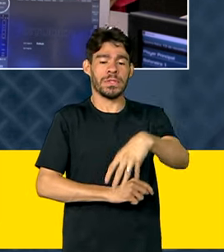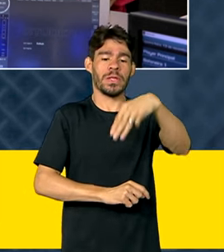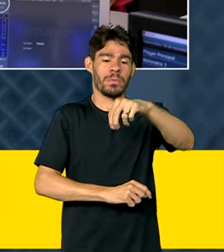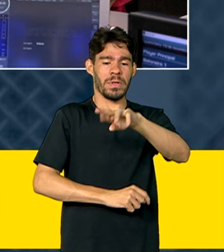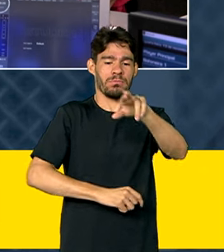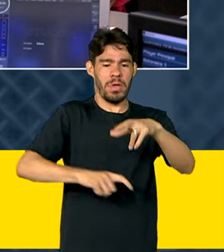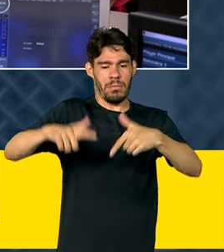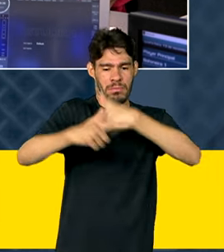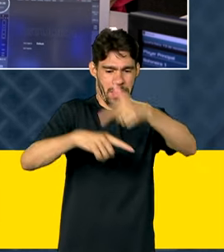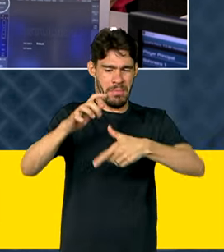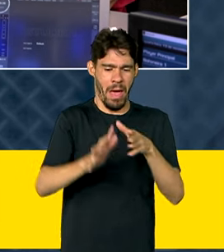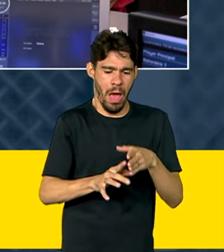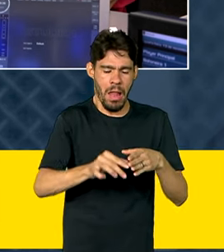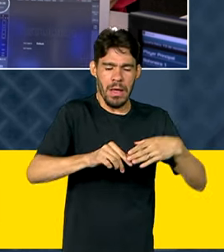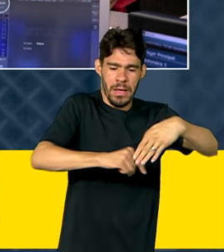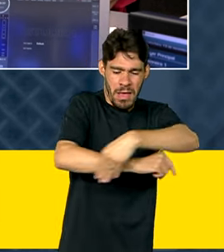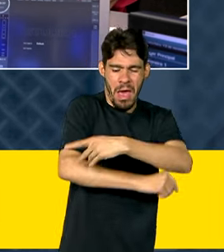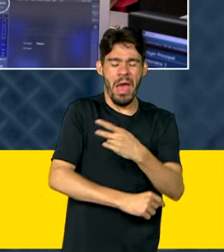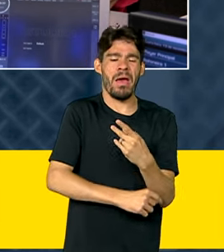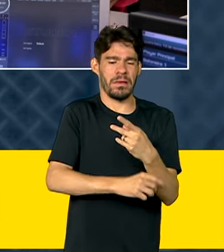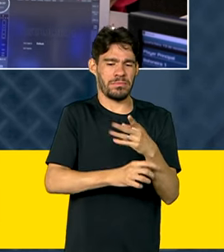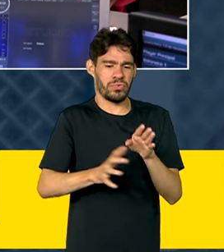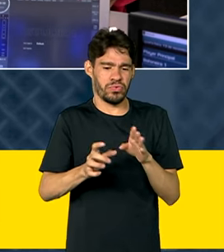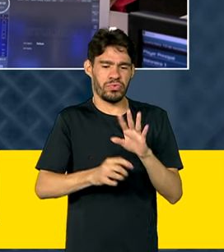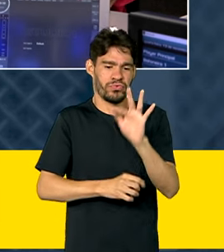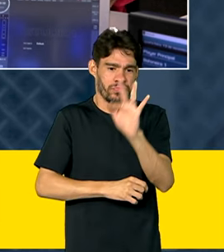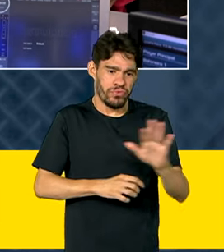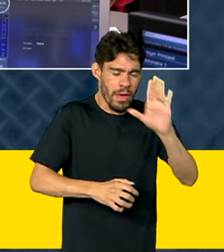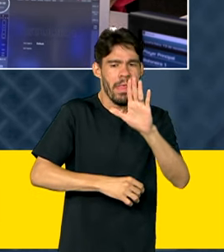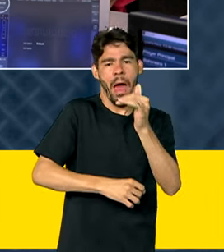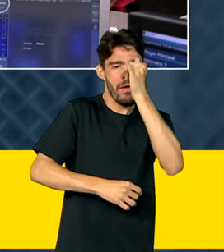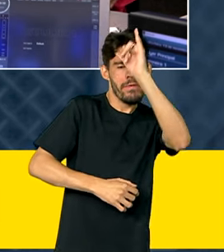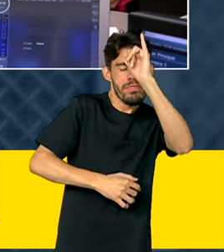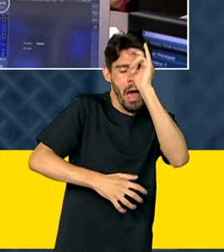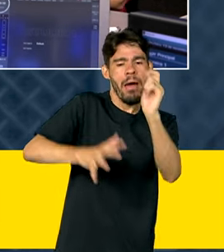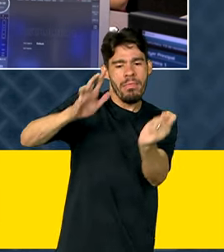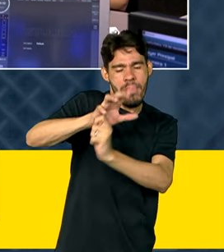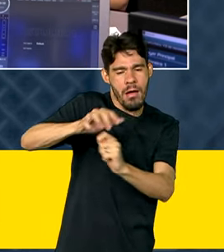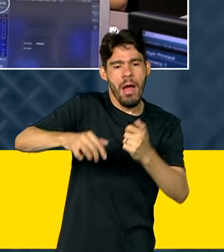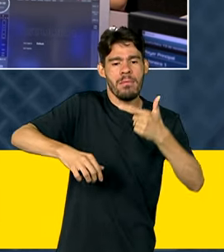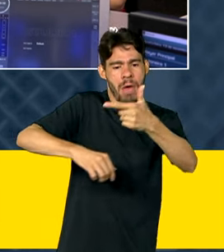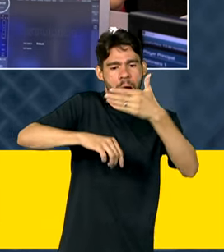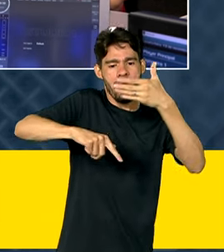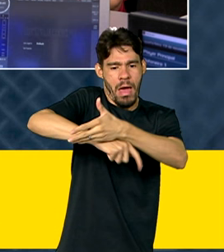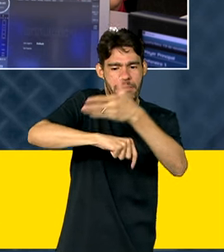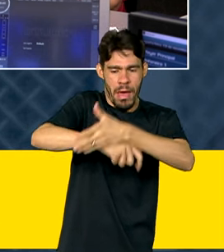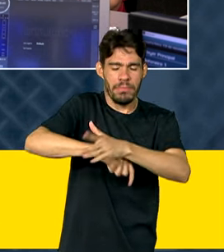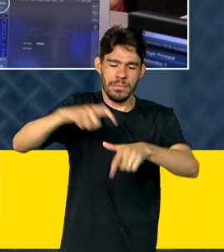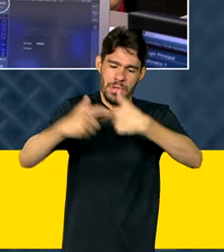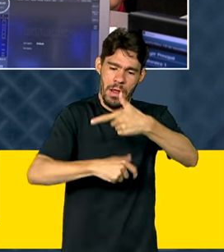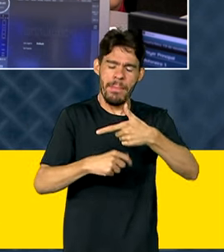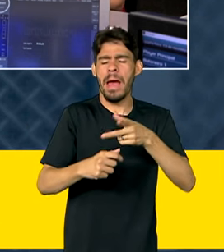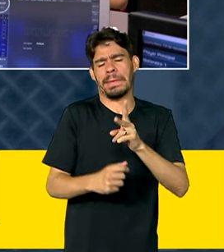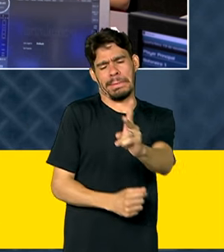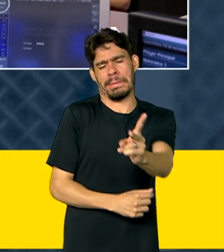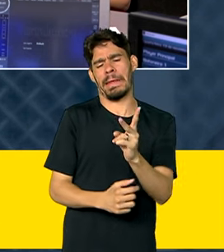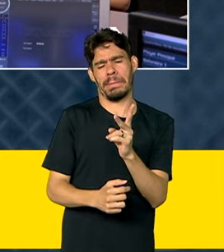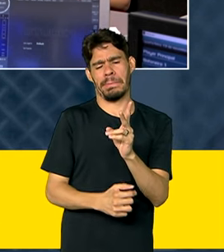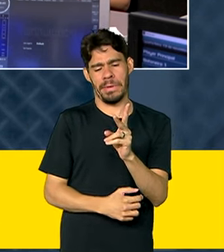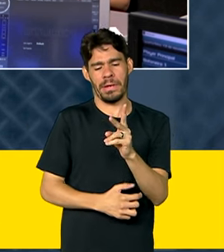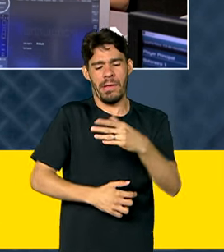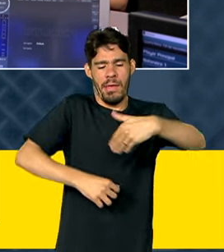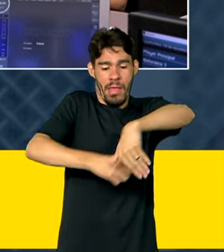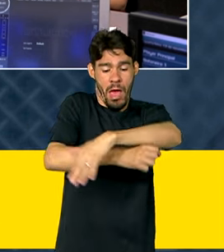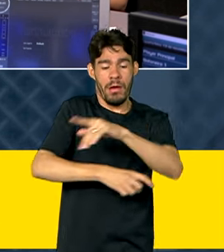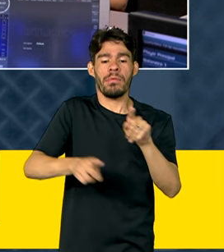essa atuação nas rodovias federais, até para garantir a segurança, impedir a entrada de armas, drogas. É o nosso trabalho originário nas rodovias federais, mas também essa atuação aqui